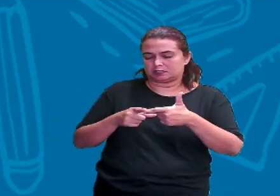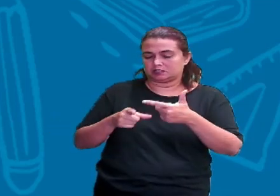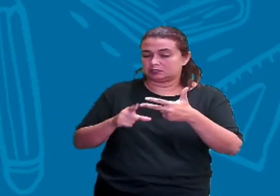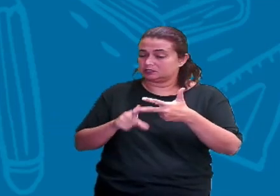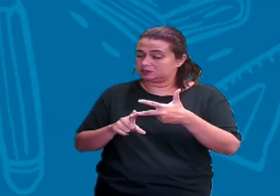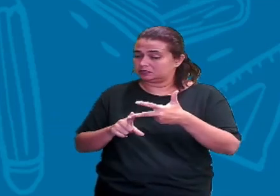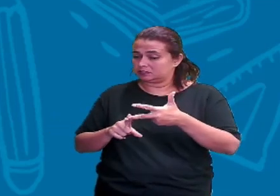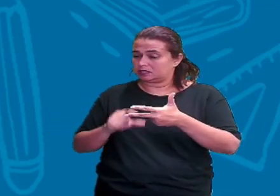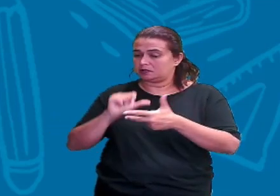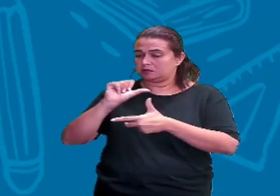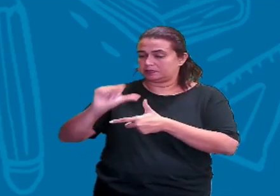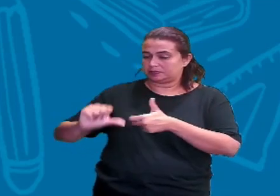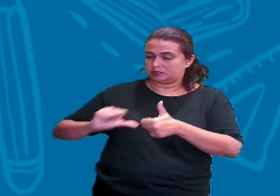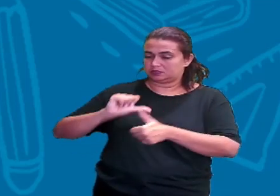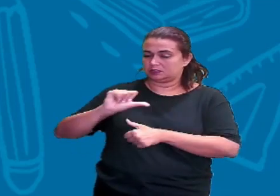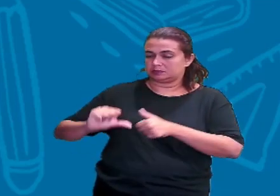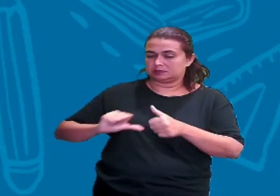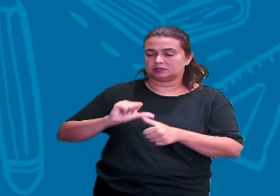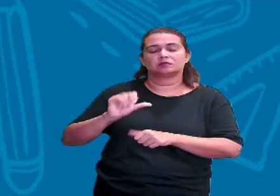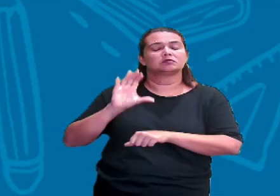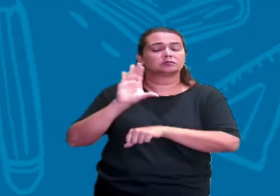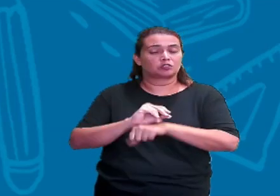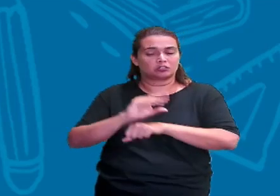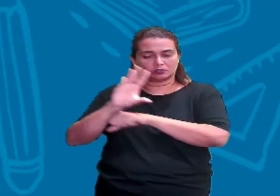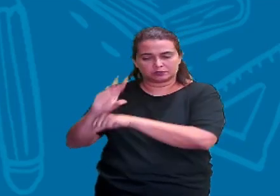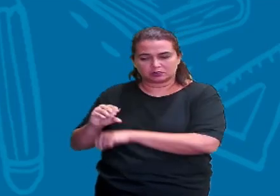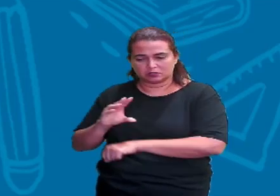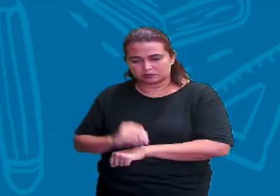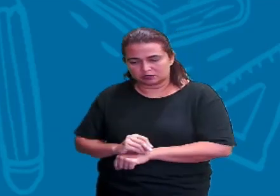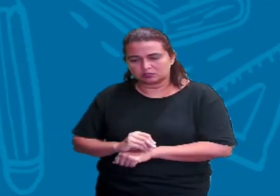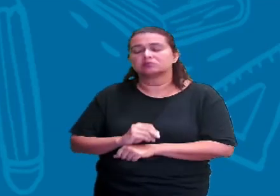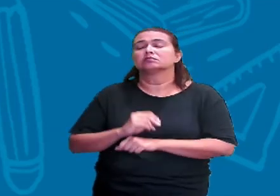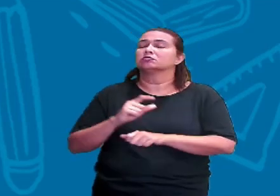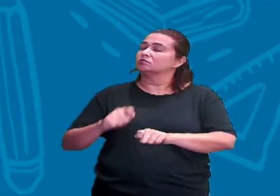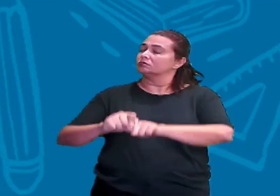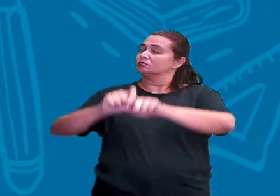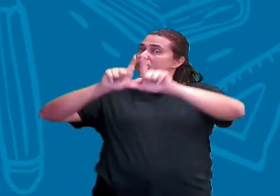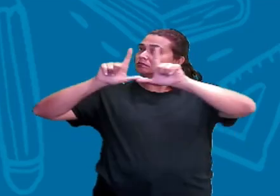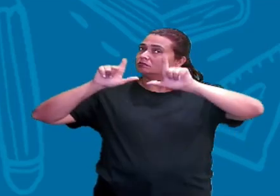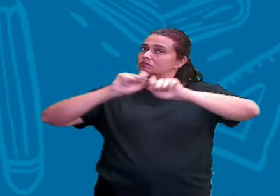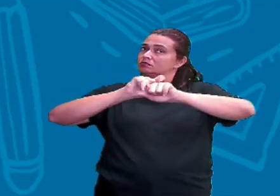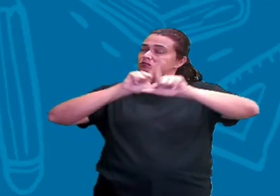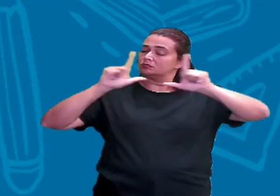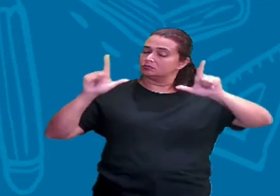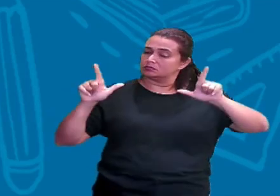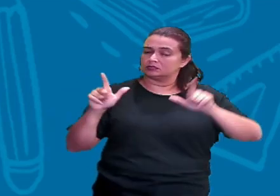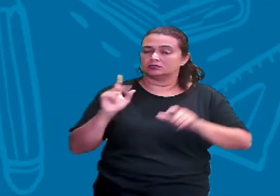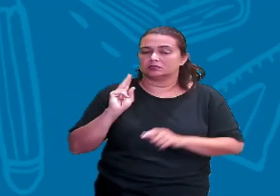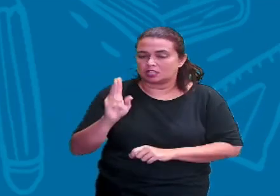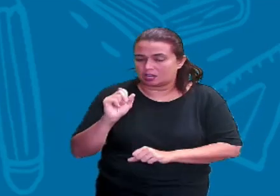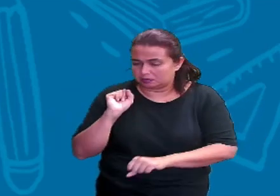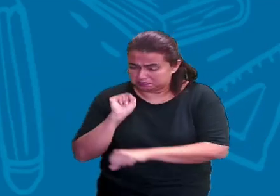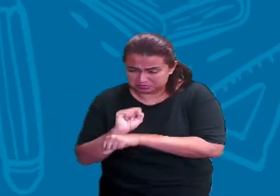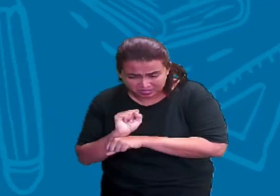segunda para a terceira fotografia. Então, as paisagens, lembrar que as paisagens, elas não são...